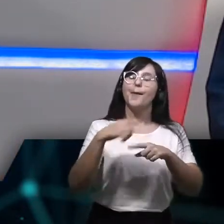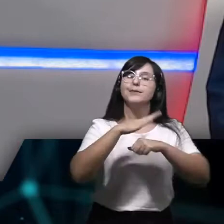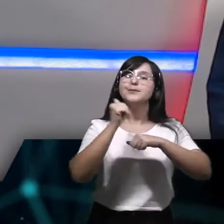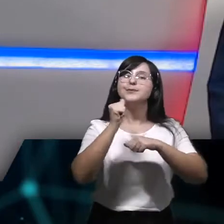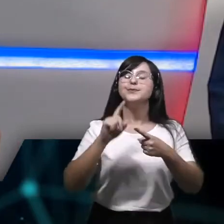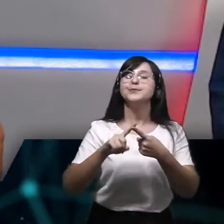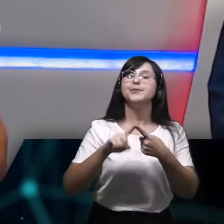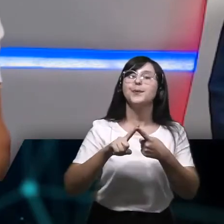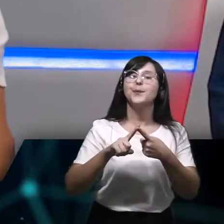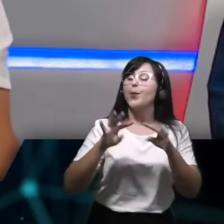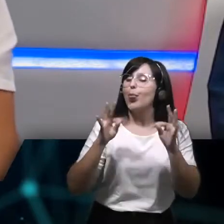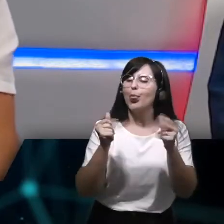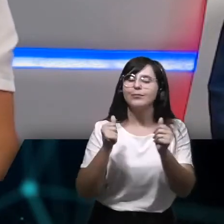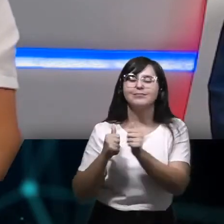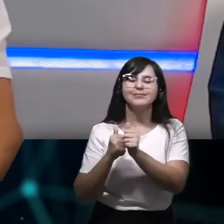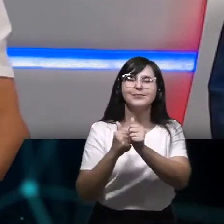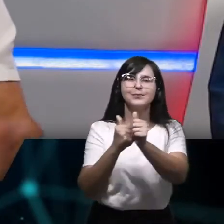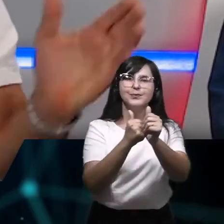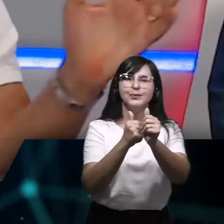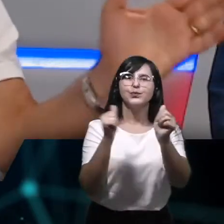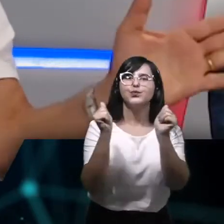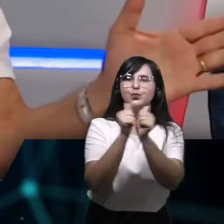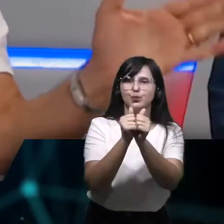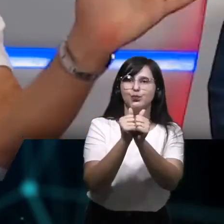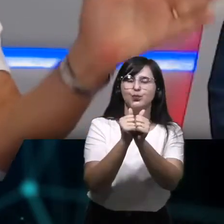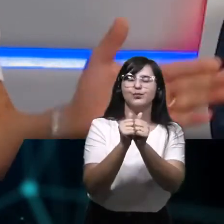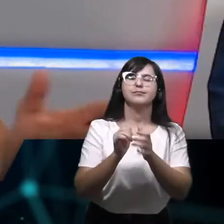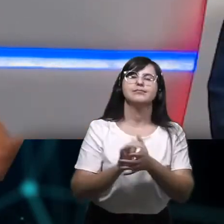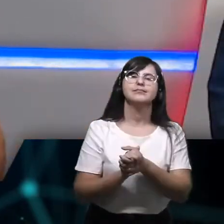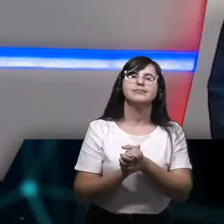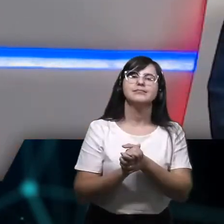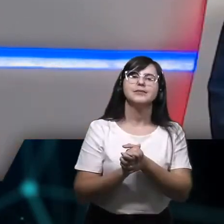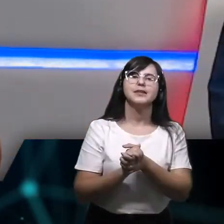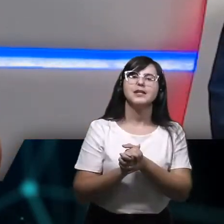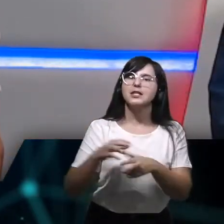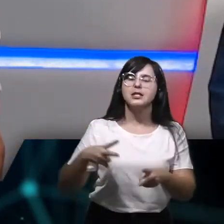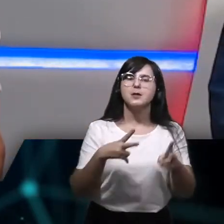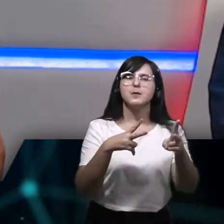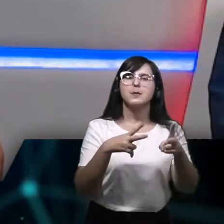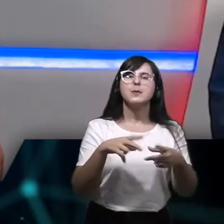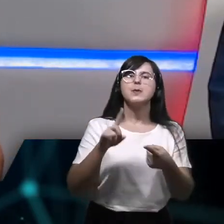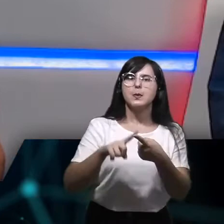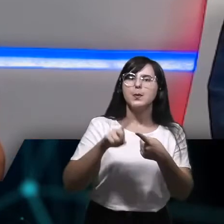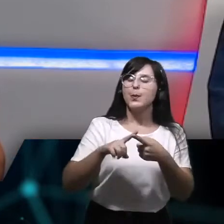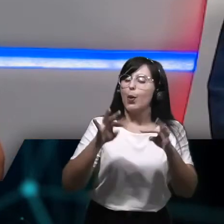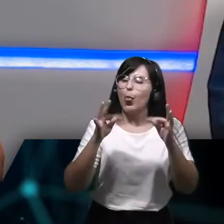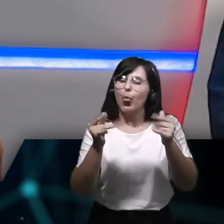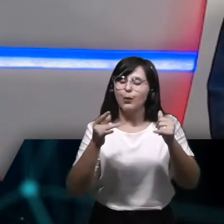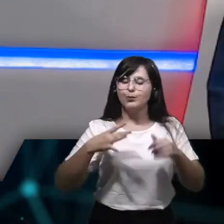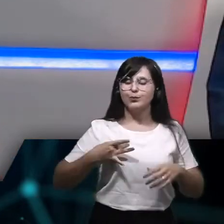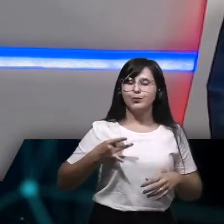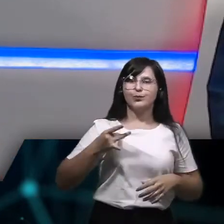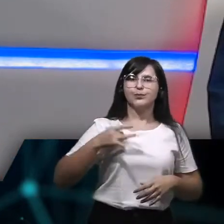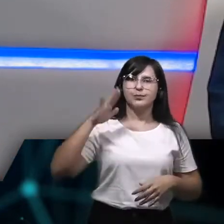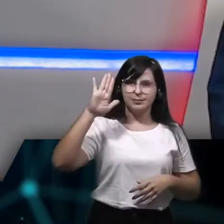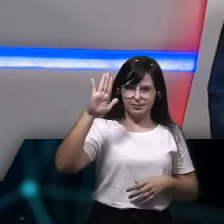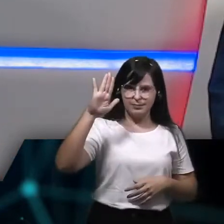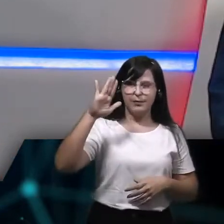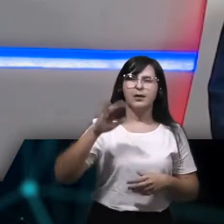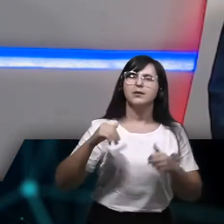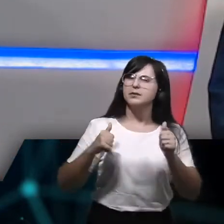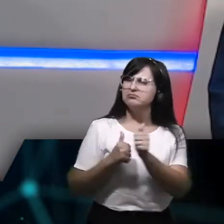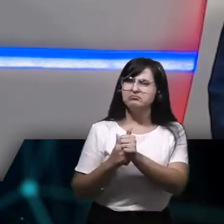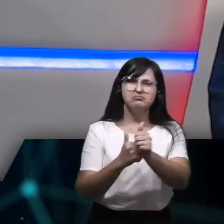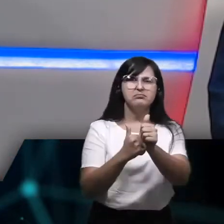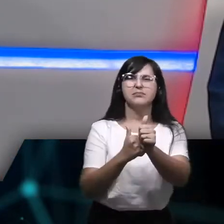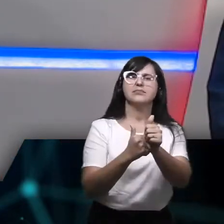me acompanhando na minha campanha. Cumprimentar a todos os candidatos que aqui estão, aos que estão me acompanhando na campanha.